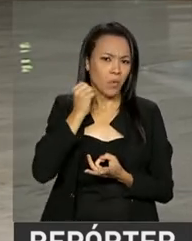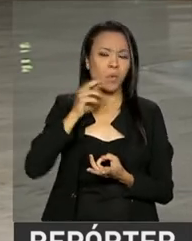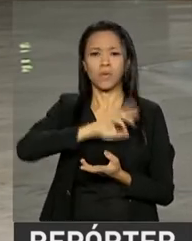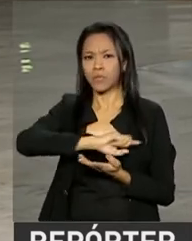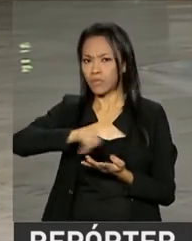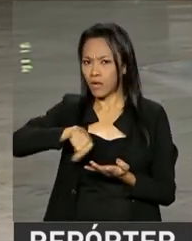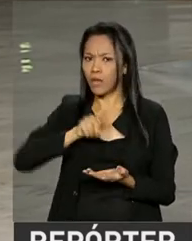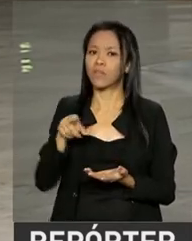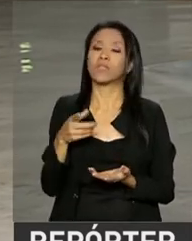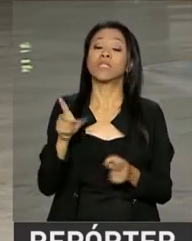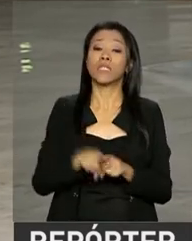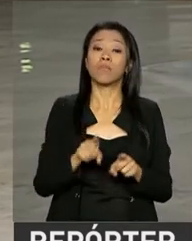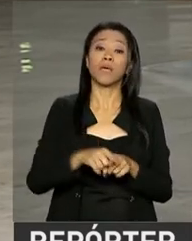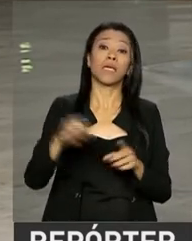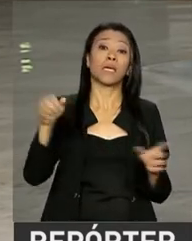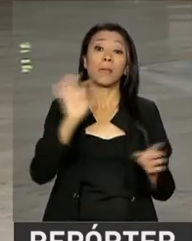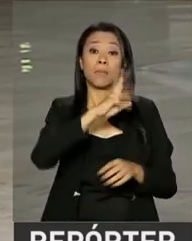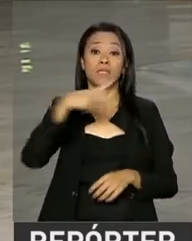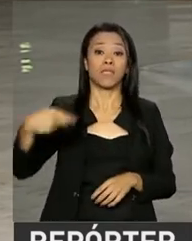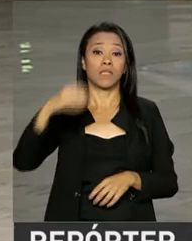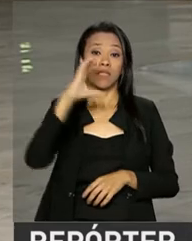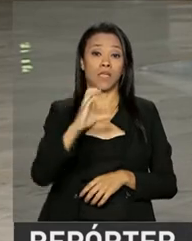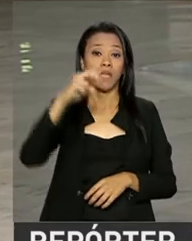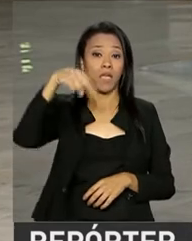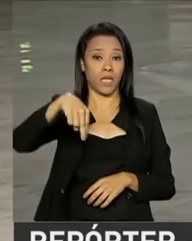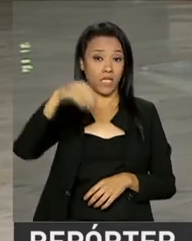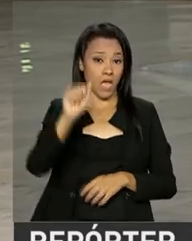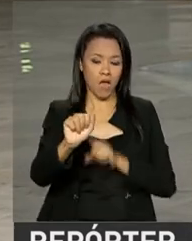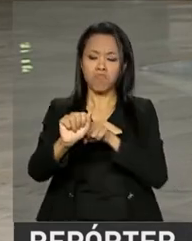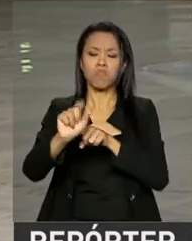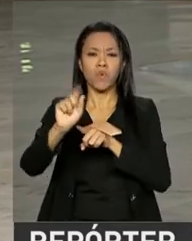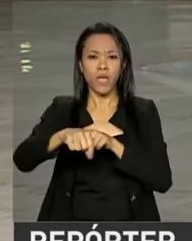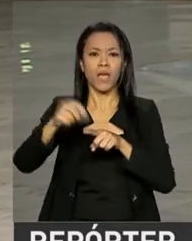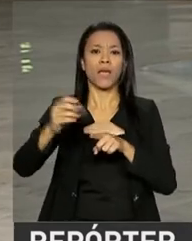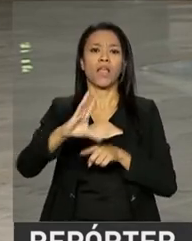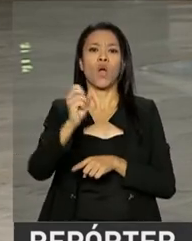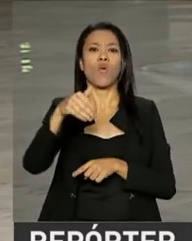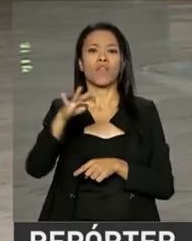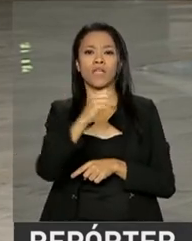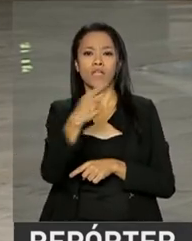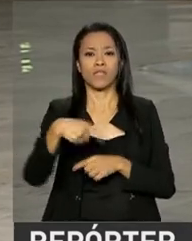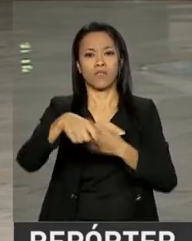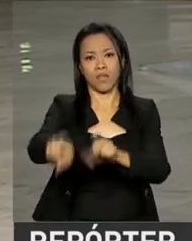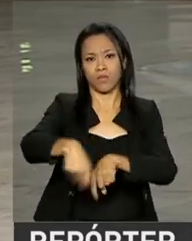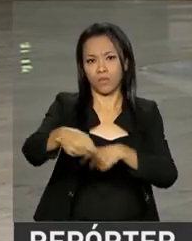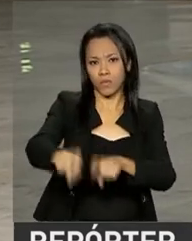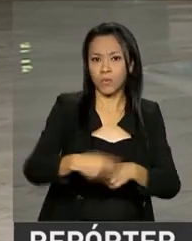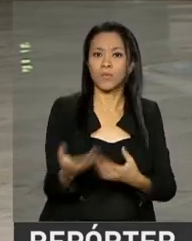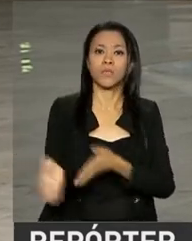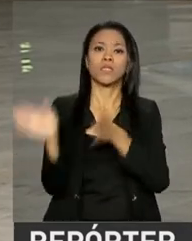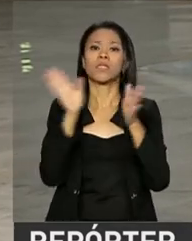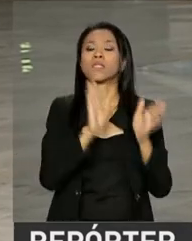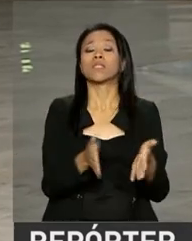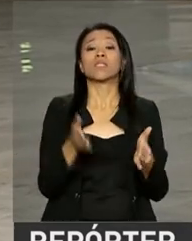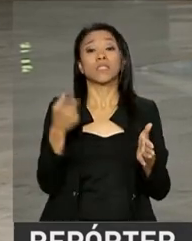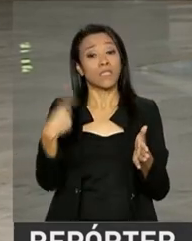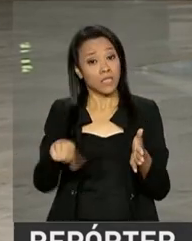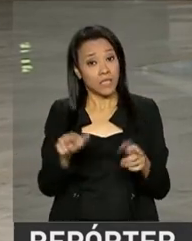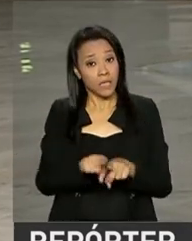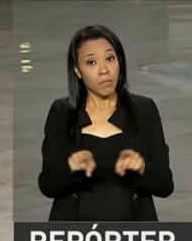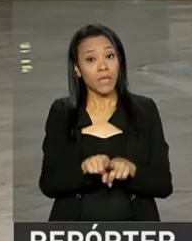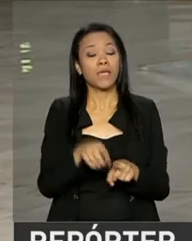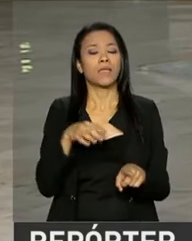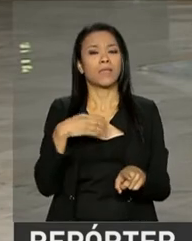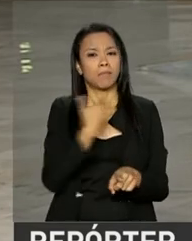da cna confederação nacional da agricultura da pecuária e da frente parlamentar da agricultura além de